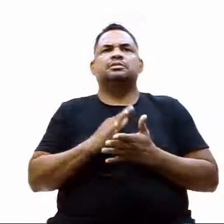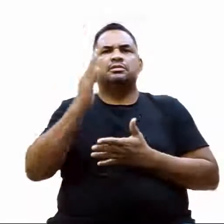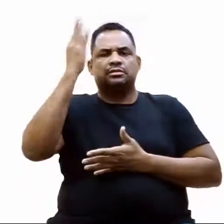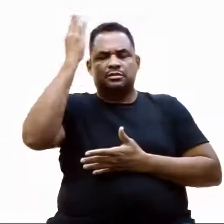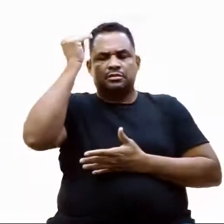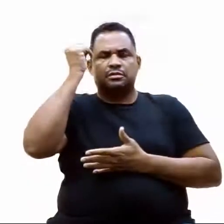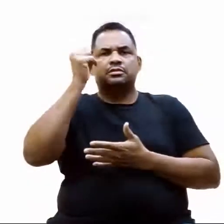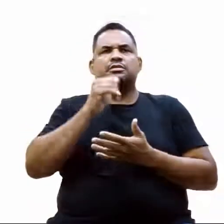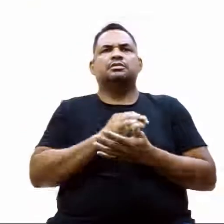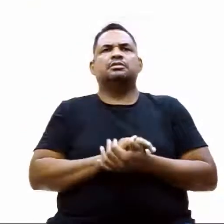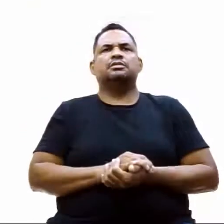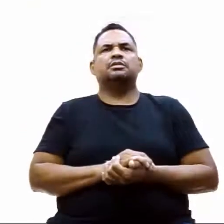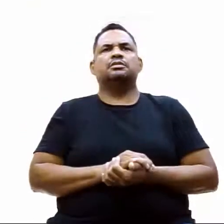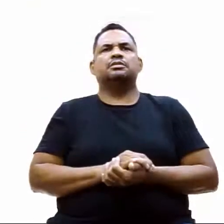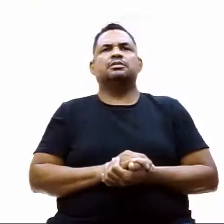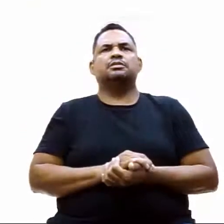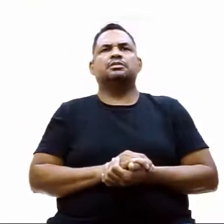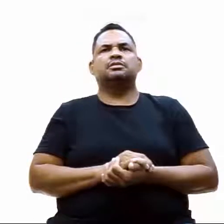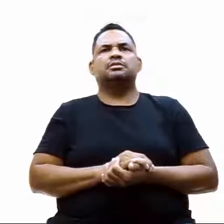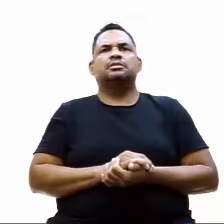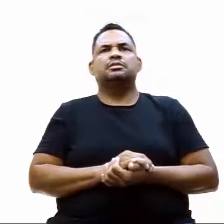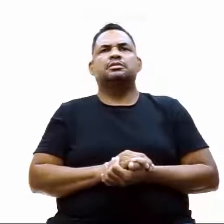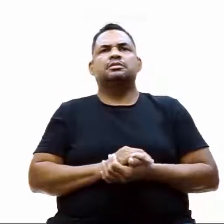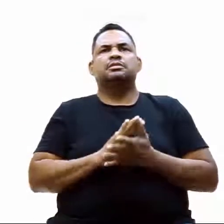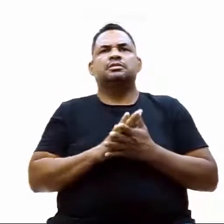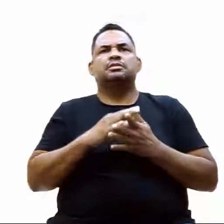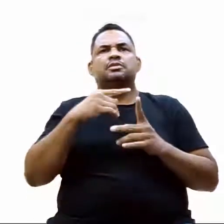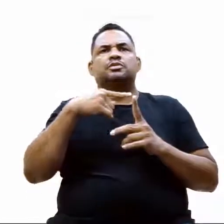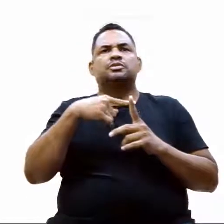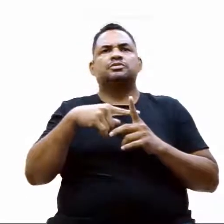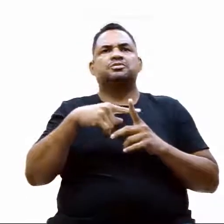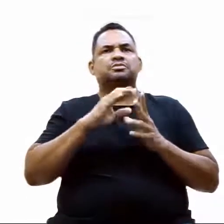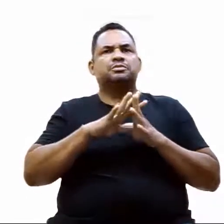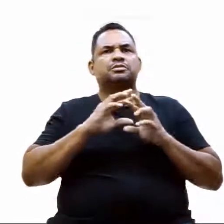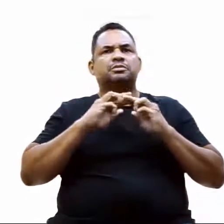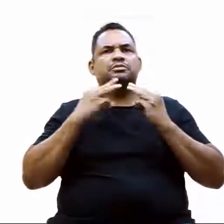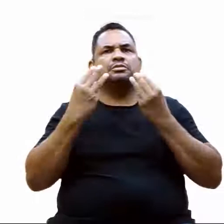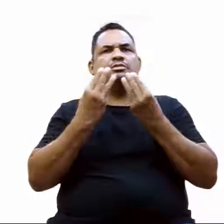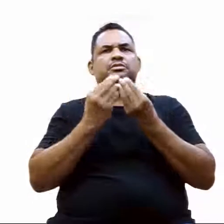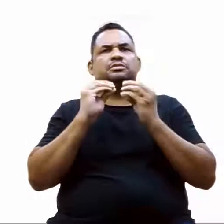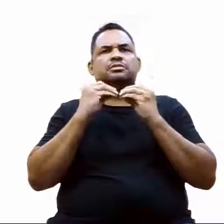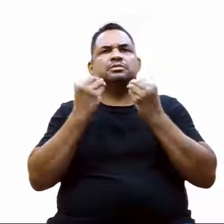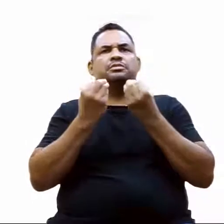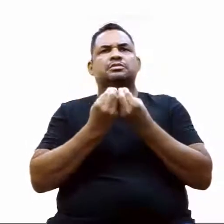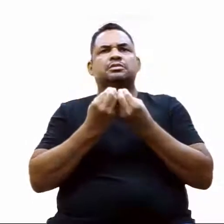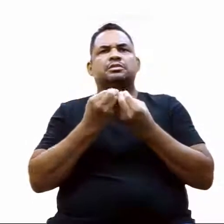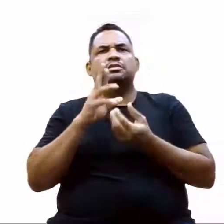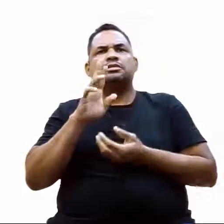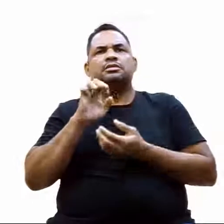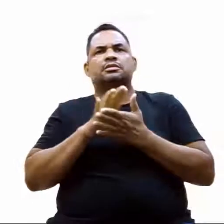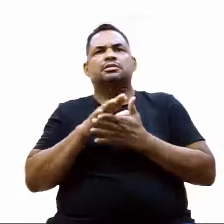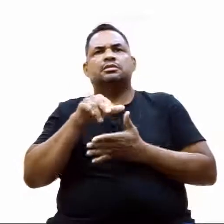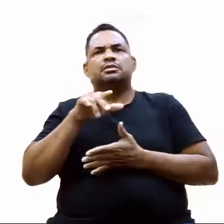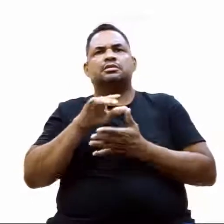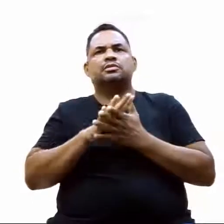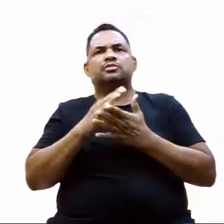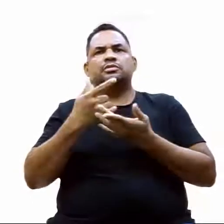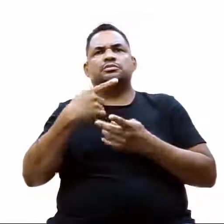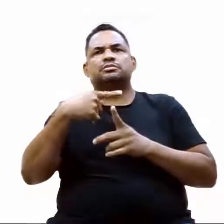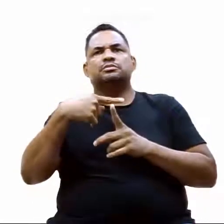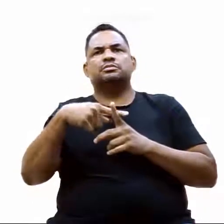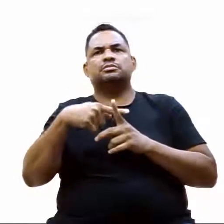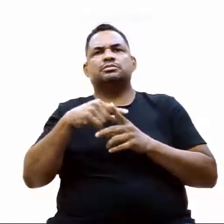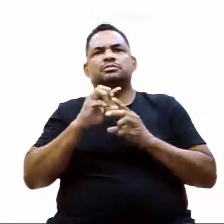que a soma das massas das substâncias reagentes é igual à soma